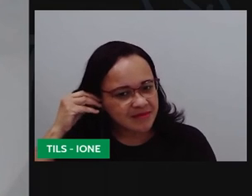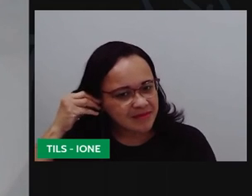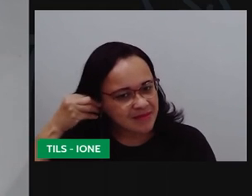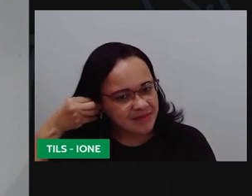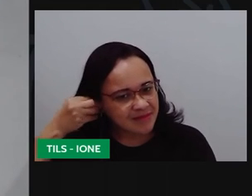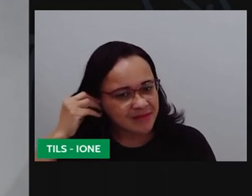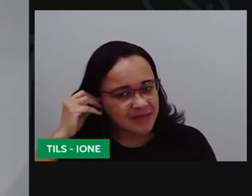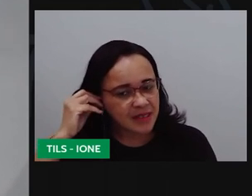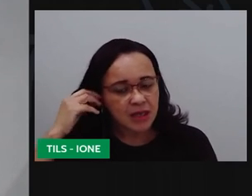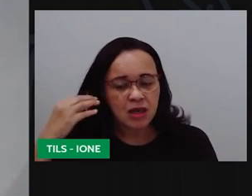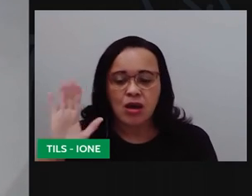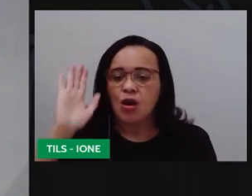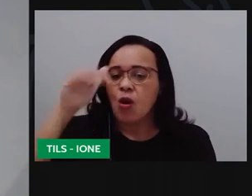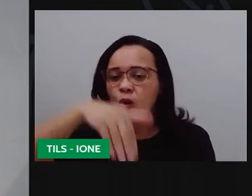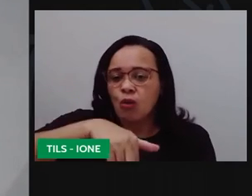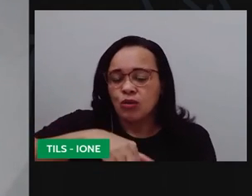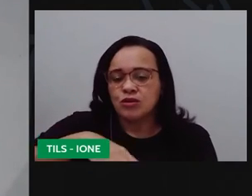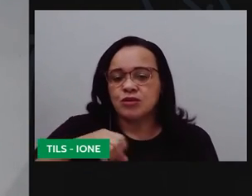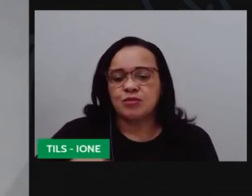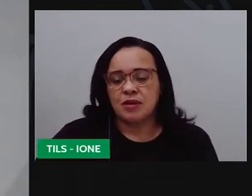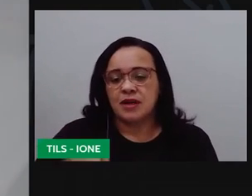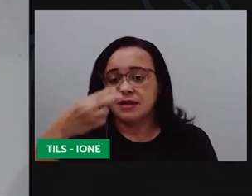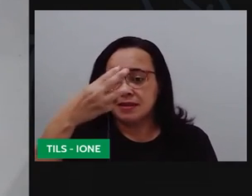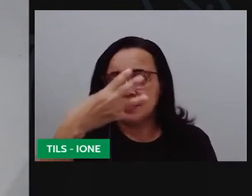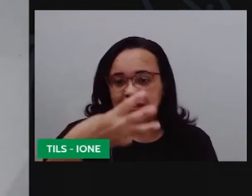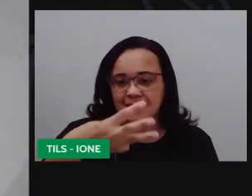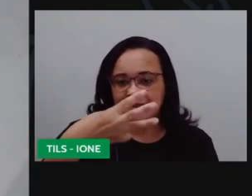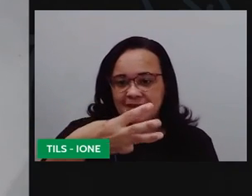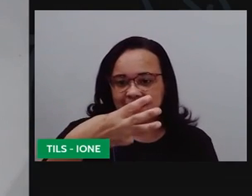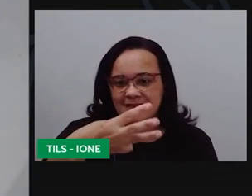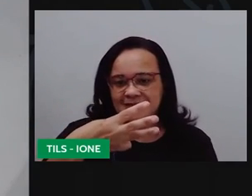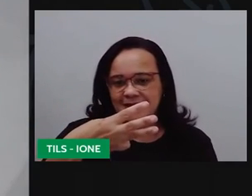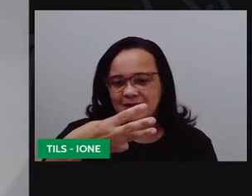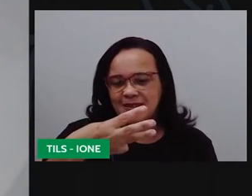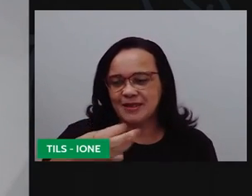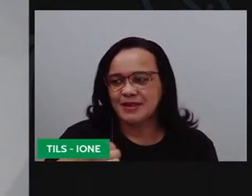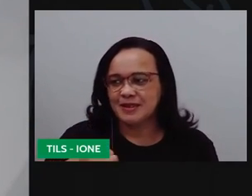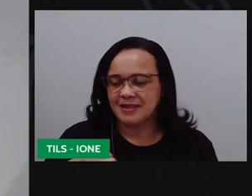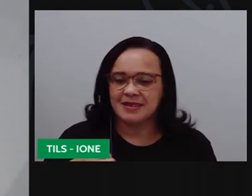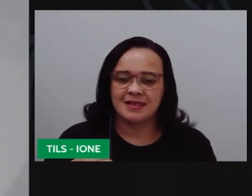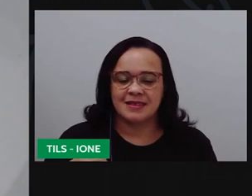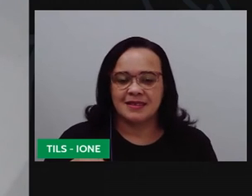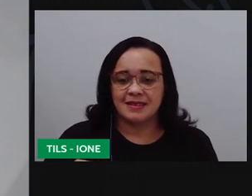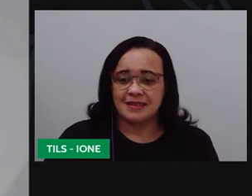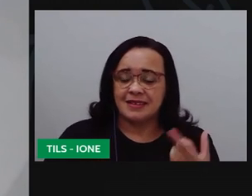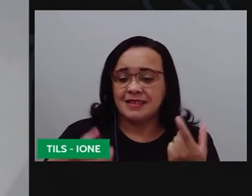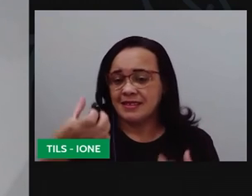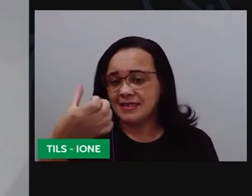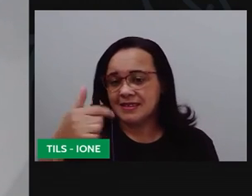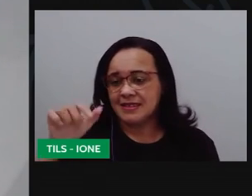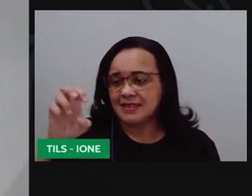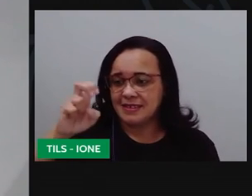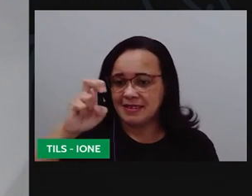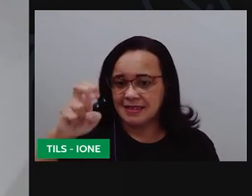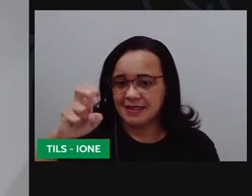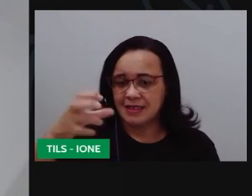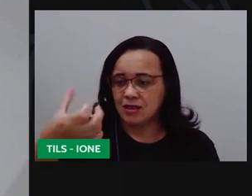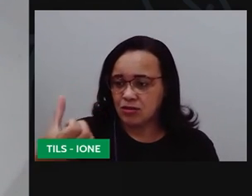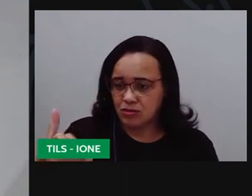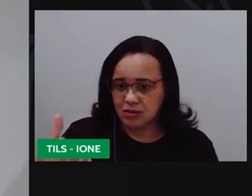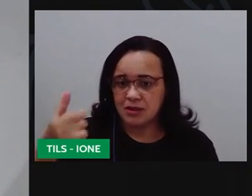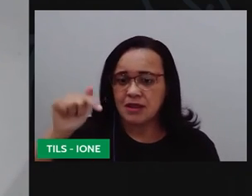357 essa é a última que é para nós fazer as outras né a 5 6 e 7 vocês vão fazer